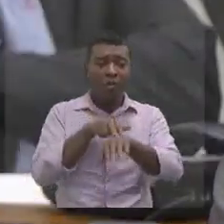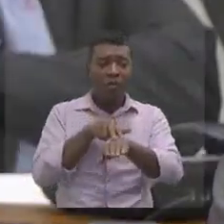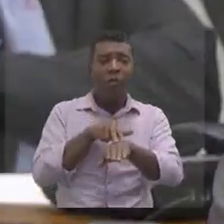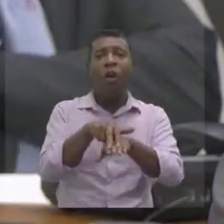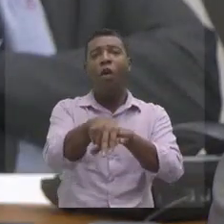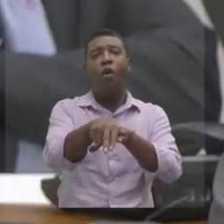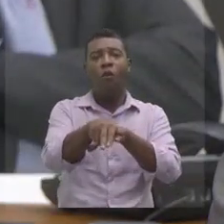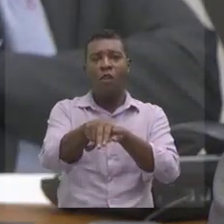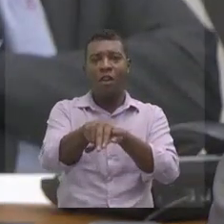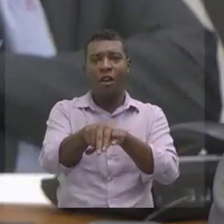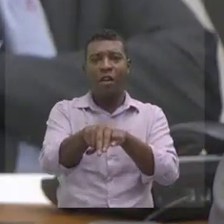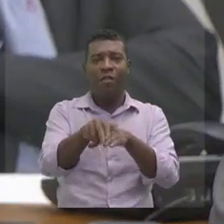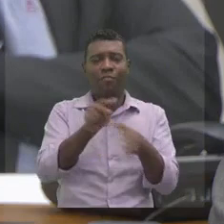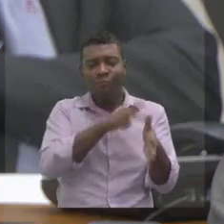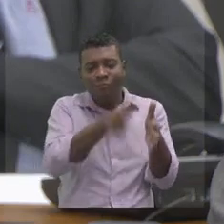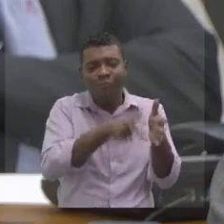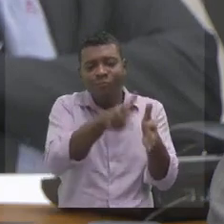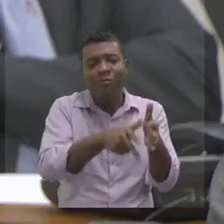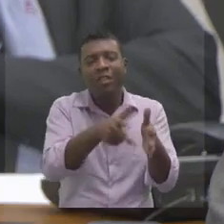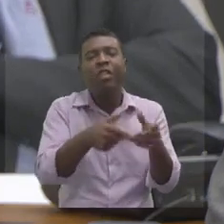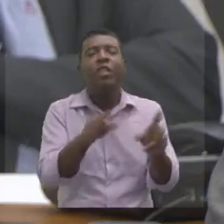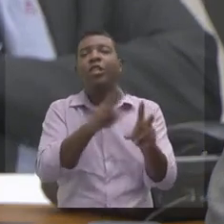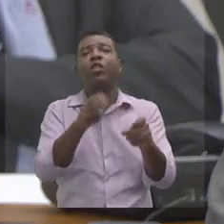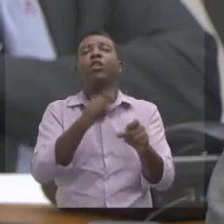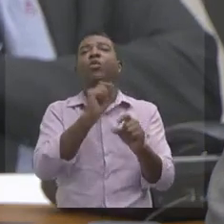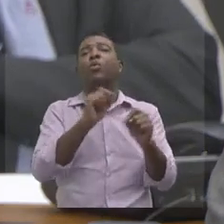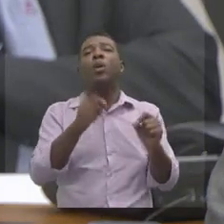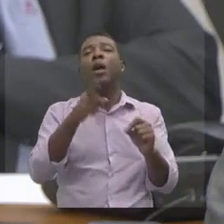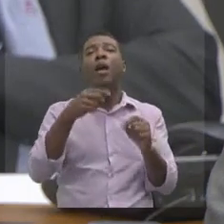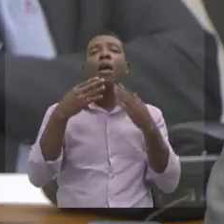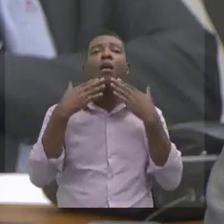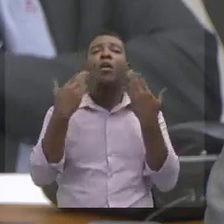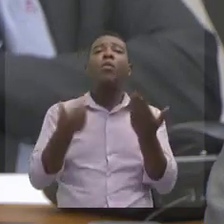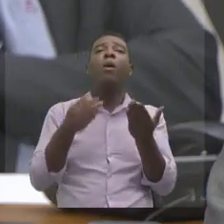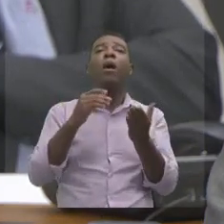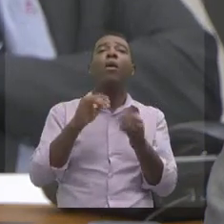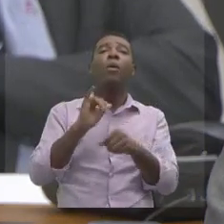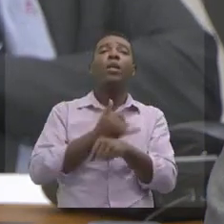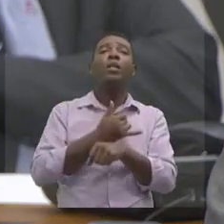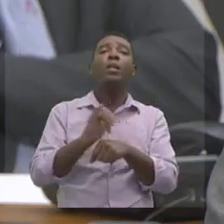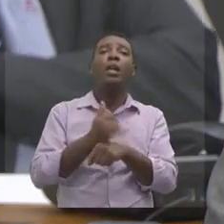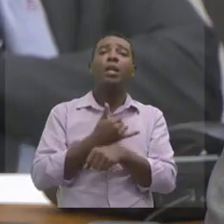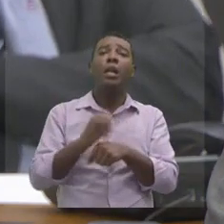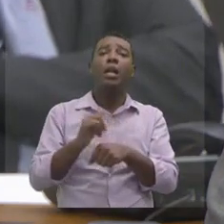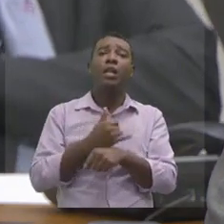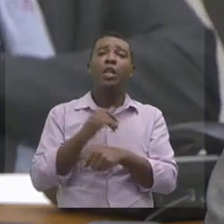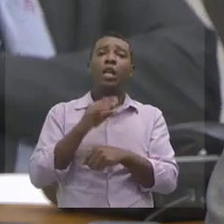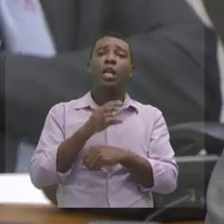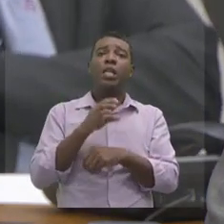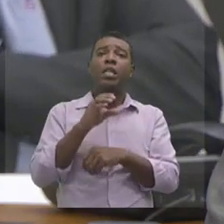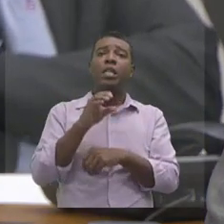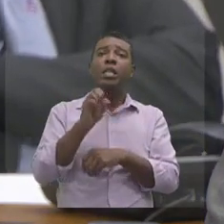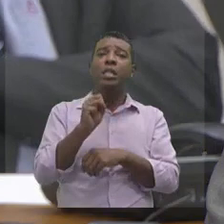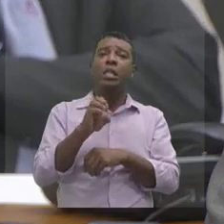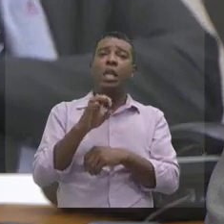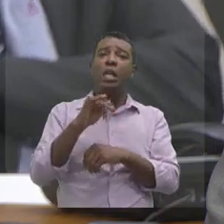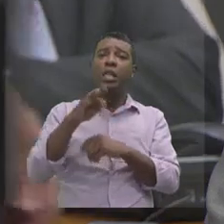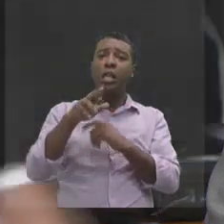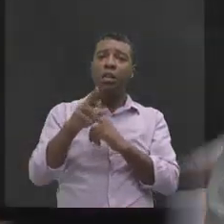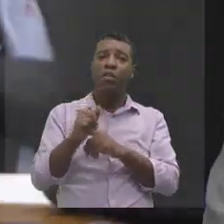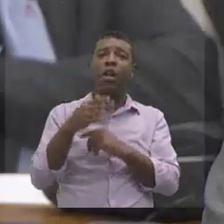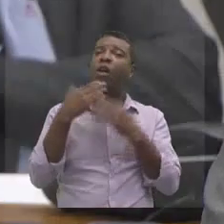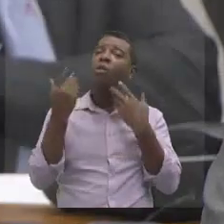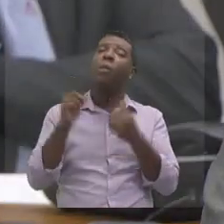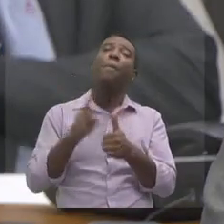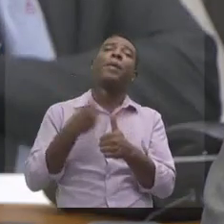que projetos elencados no plano estratégico Ferroviário elaborados nos últimos anos pela semifras são considerados prioritários e